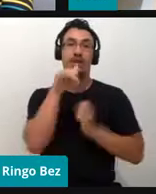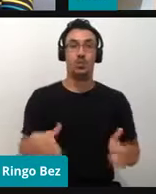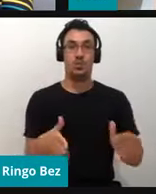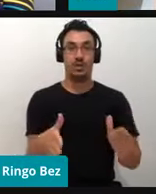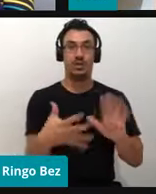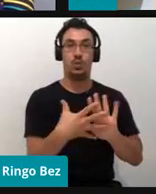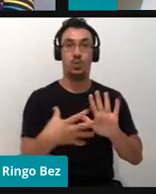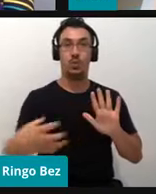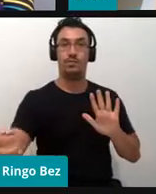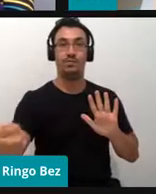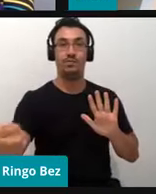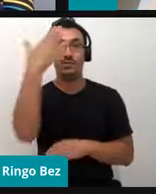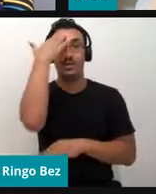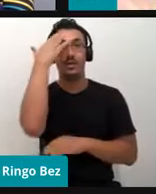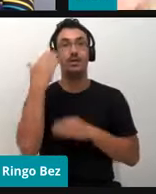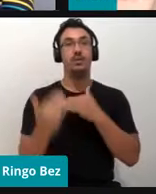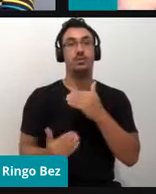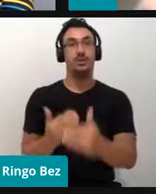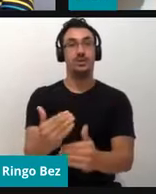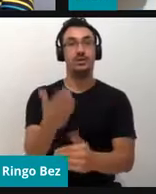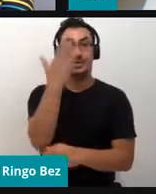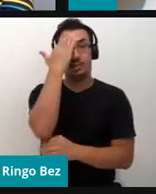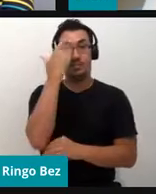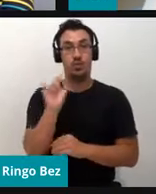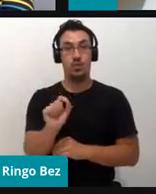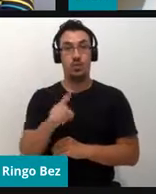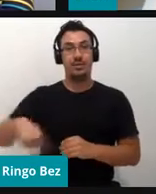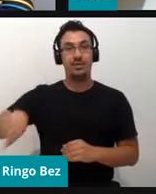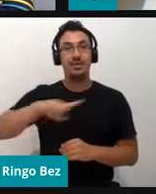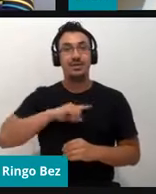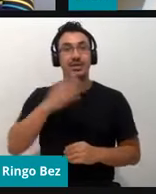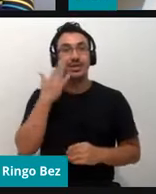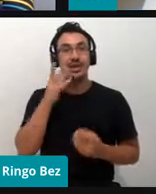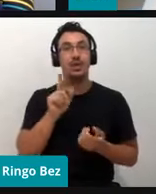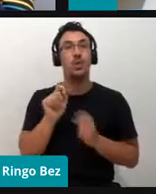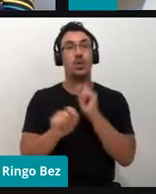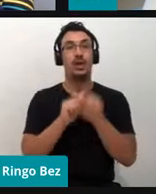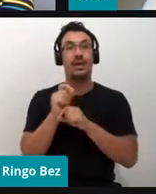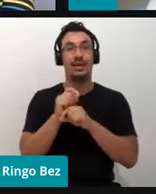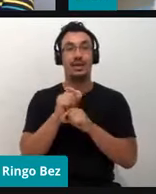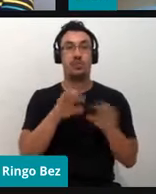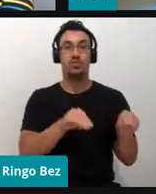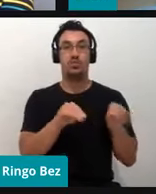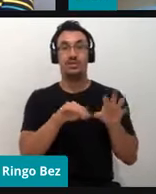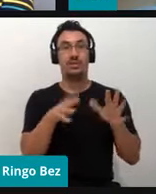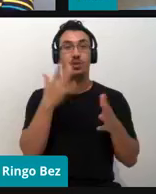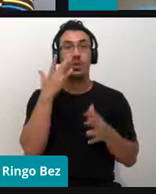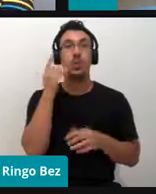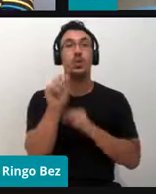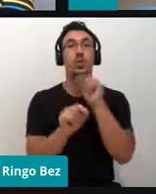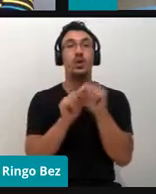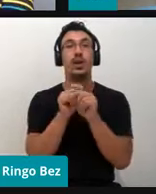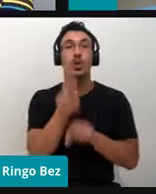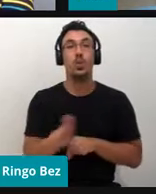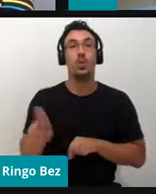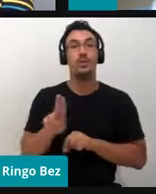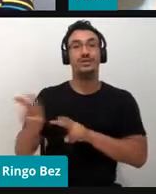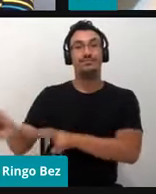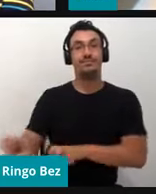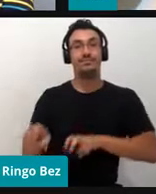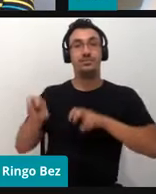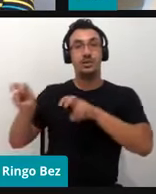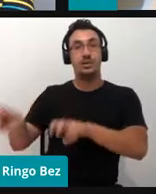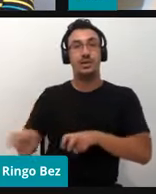todo, quando você teve a conversão da terra, da bacia hidrográfica, para o uso agrícola, esse